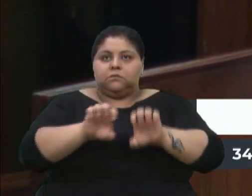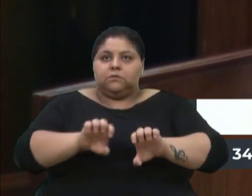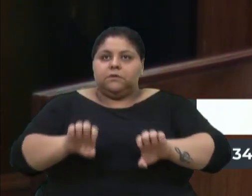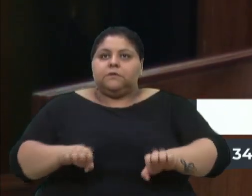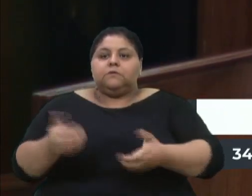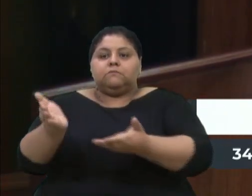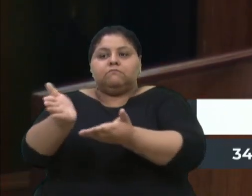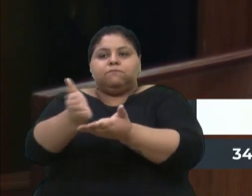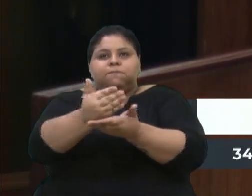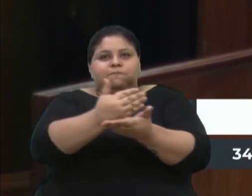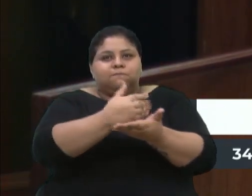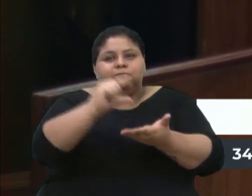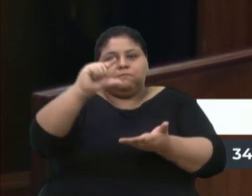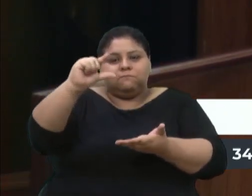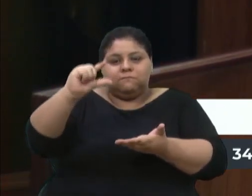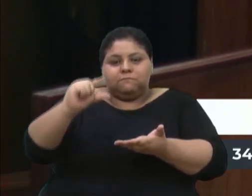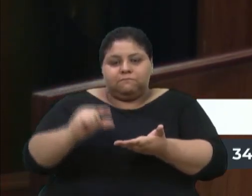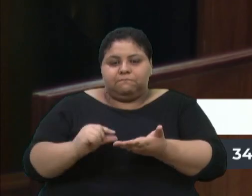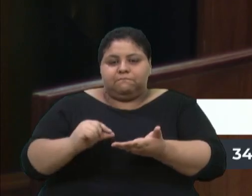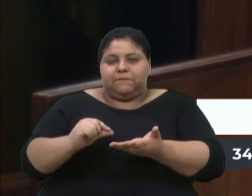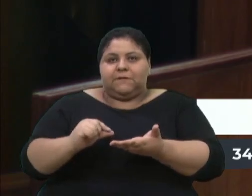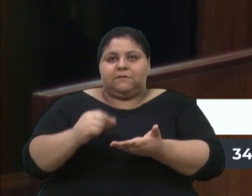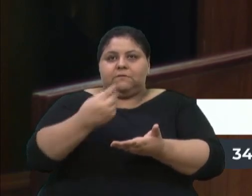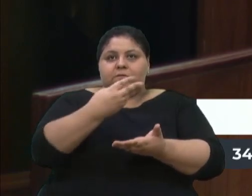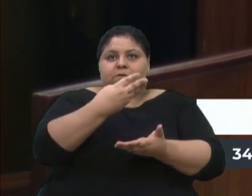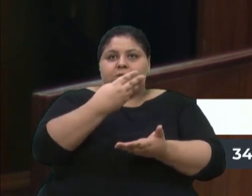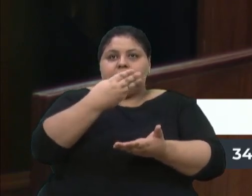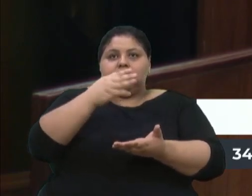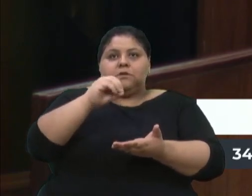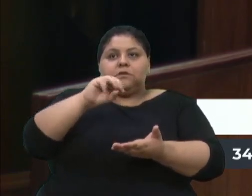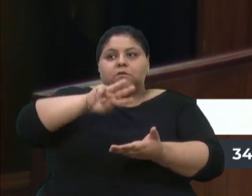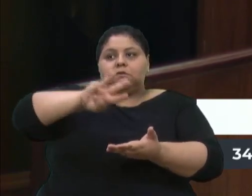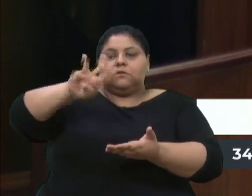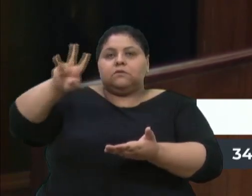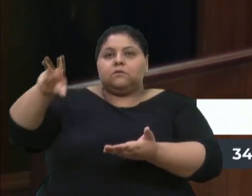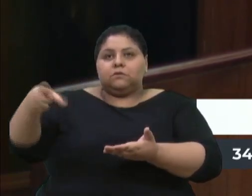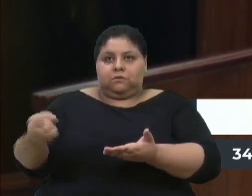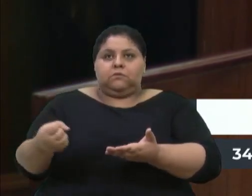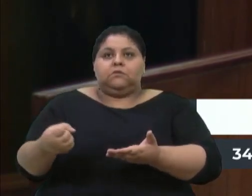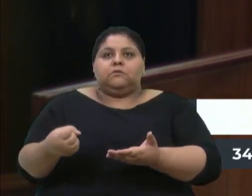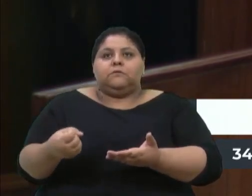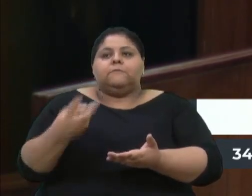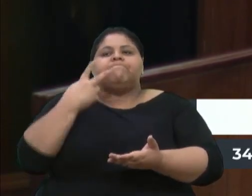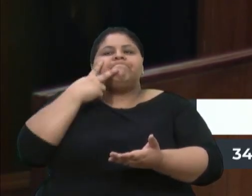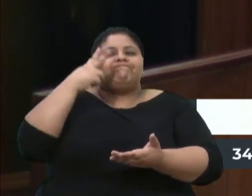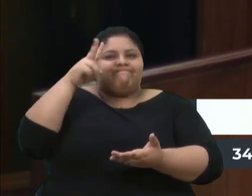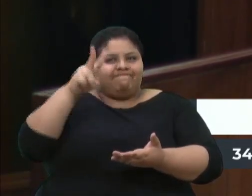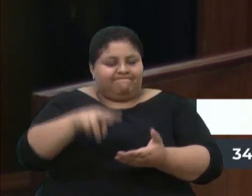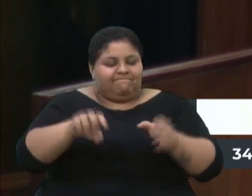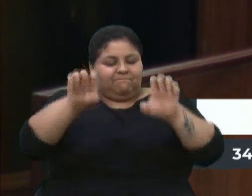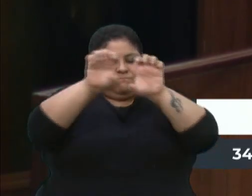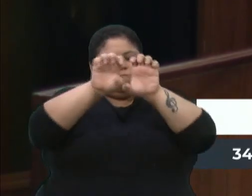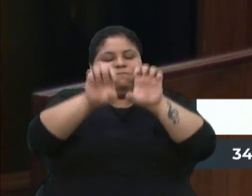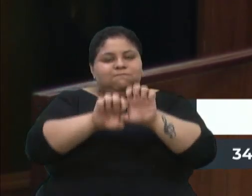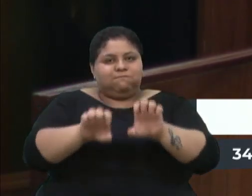Investimento, menos 38 milhões. E olha que vai mal a nossa infraestrutura da cidade.